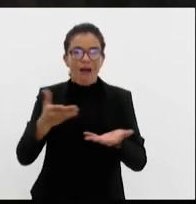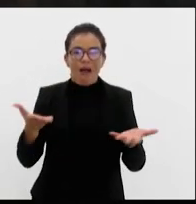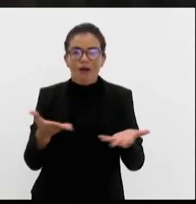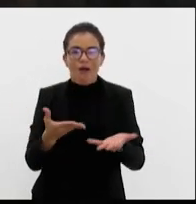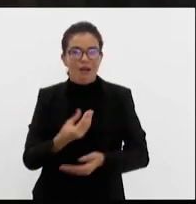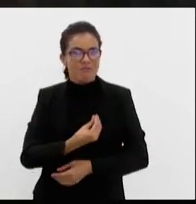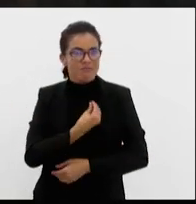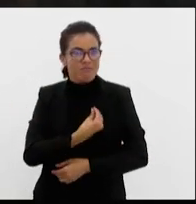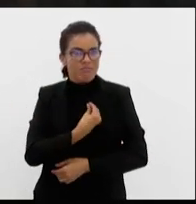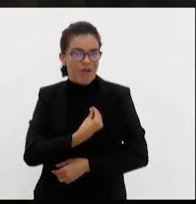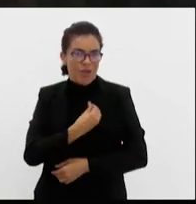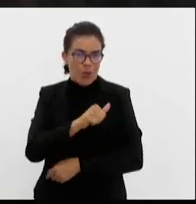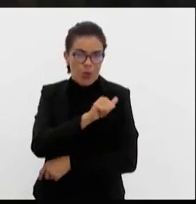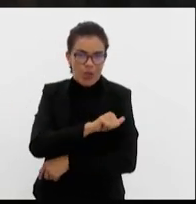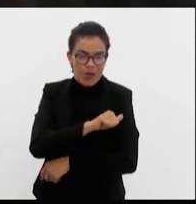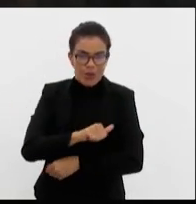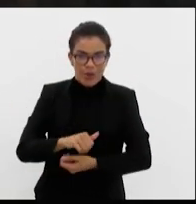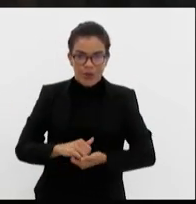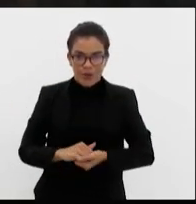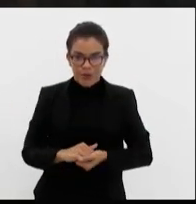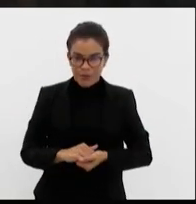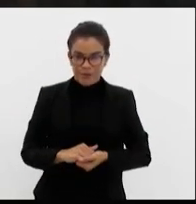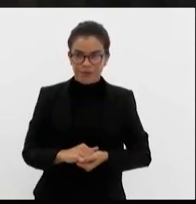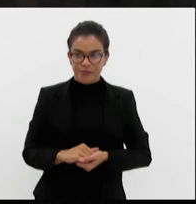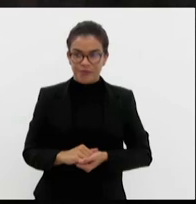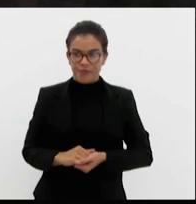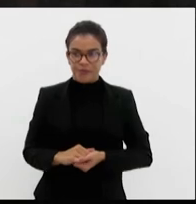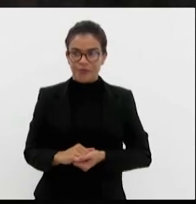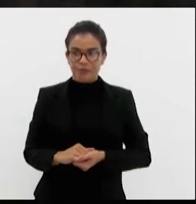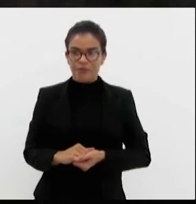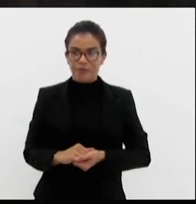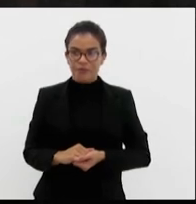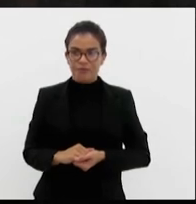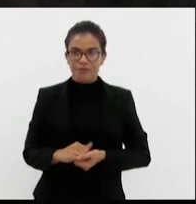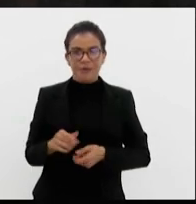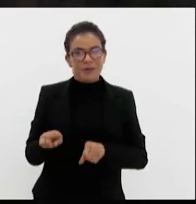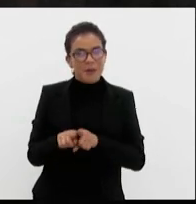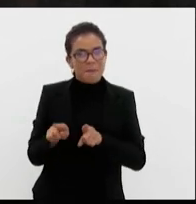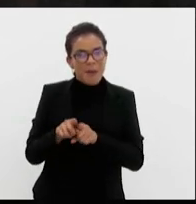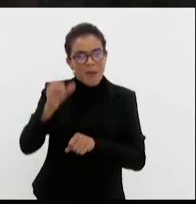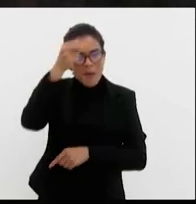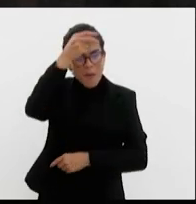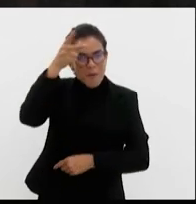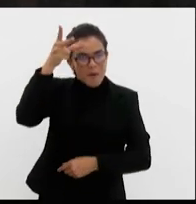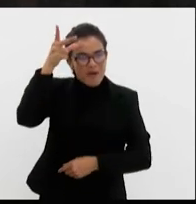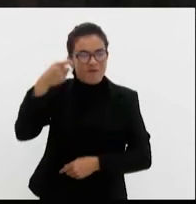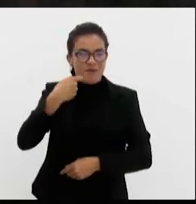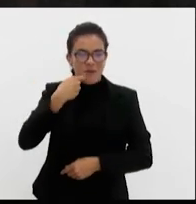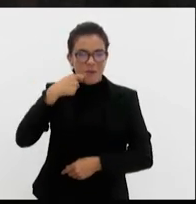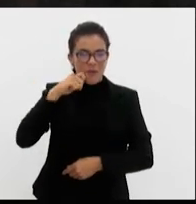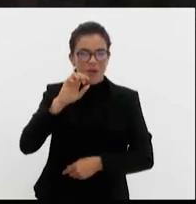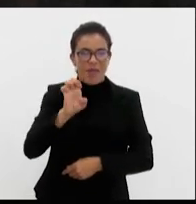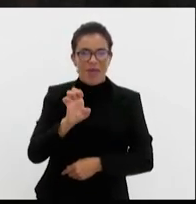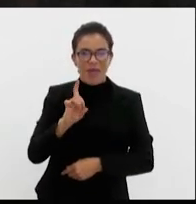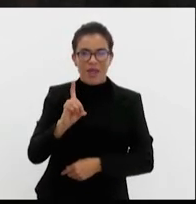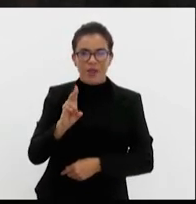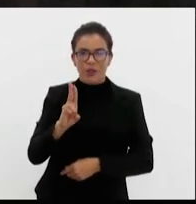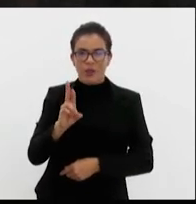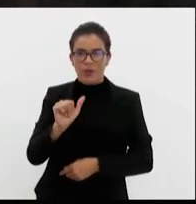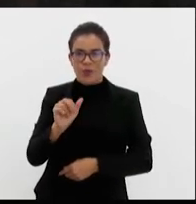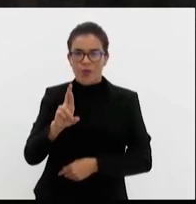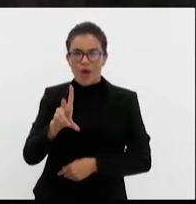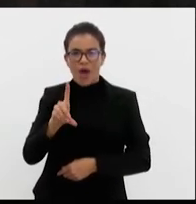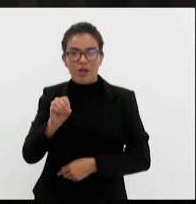muito grande para a cidade. E como eu ouvi o prefeito Eduardo Paes narrar, foi